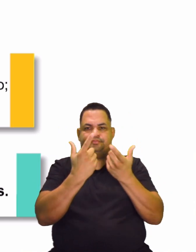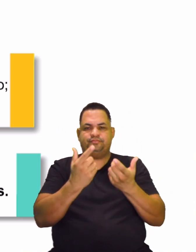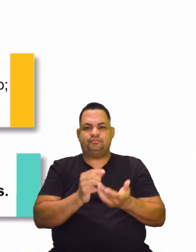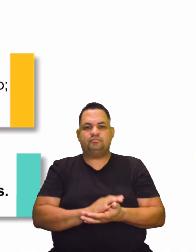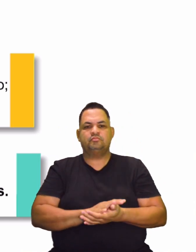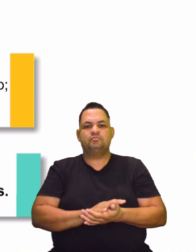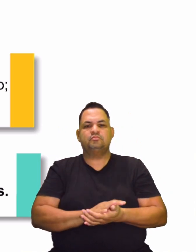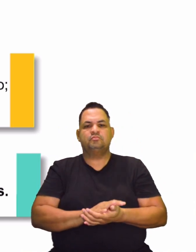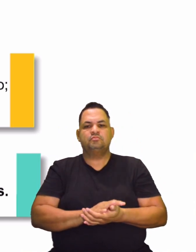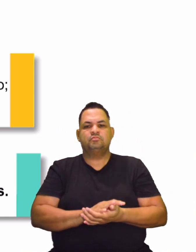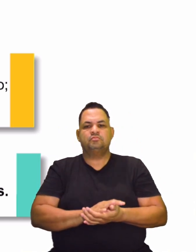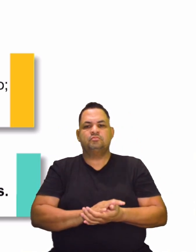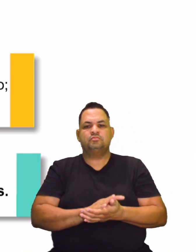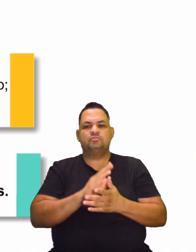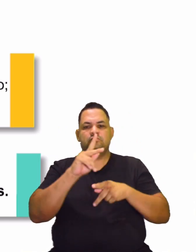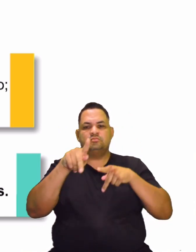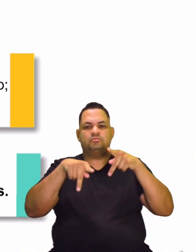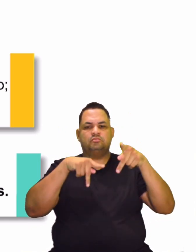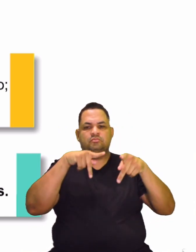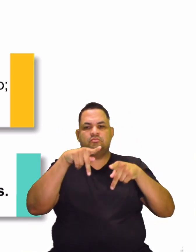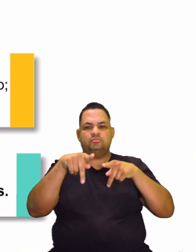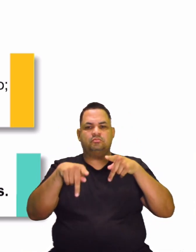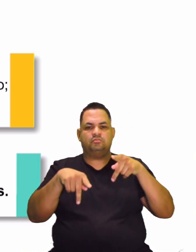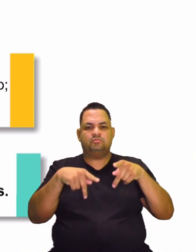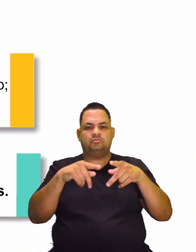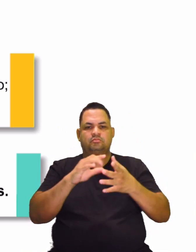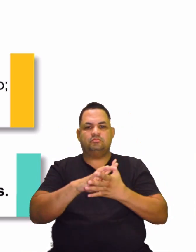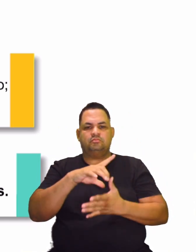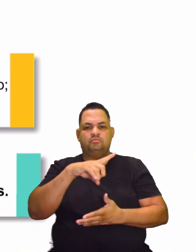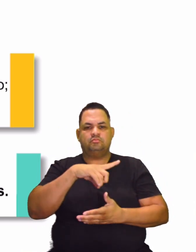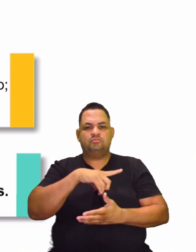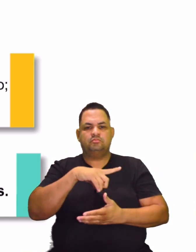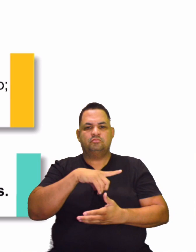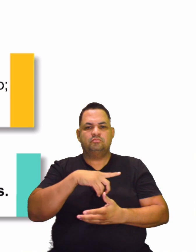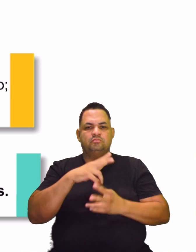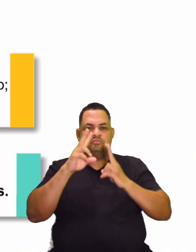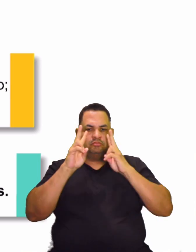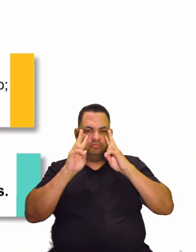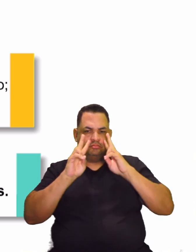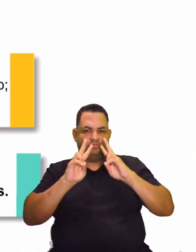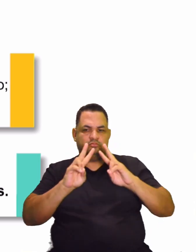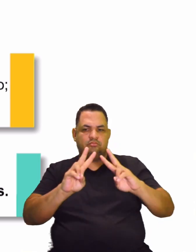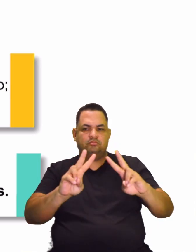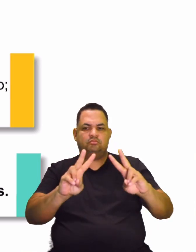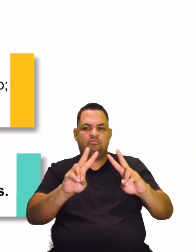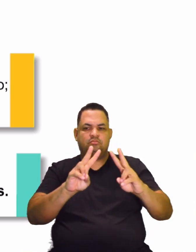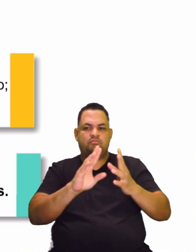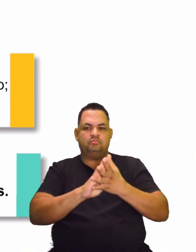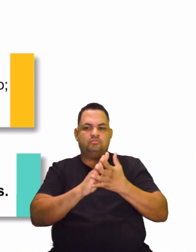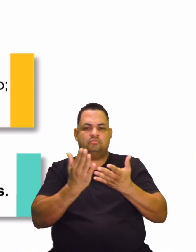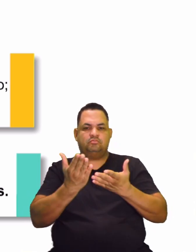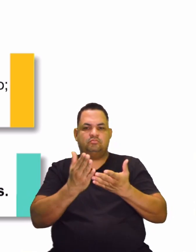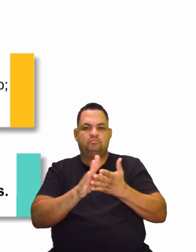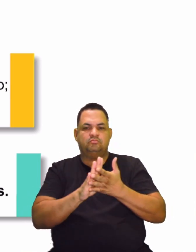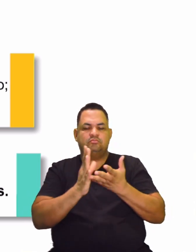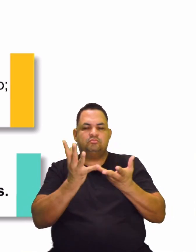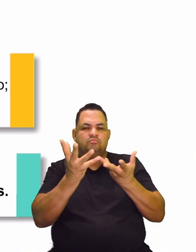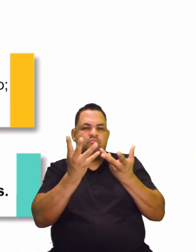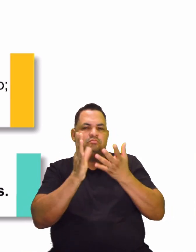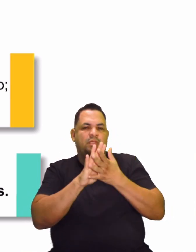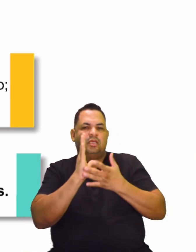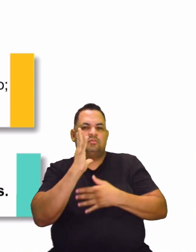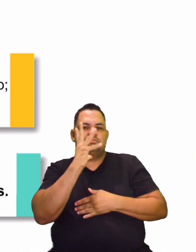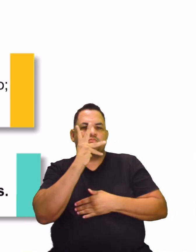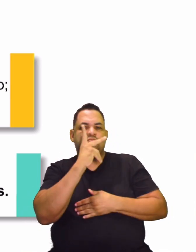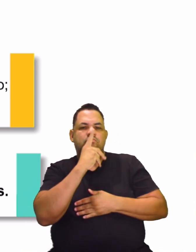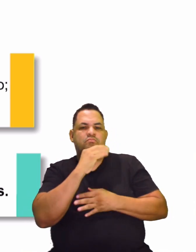chamativo que essa civilização tinha então um olhar muito aguçado para a beleza. Isso mesmo, por